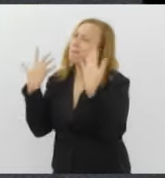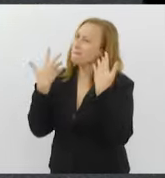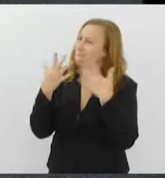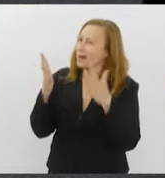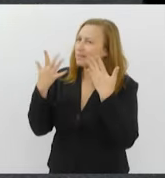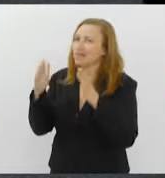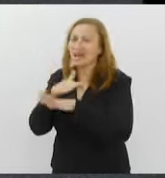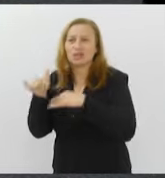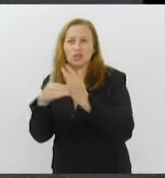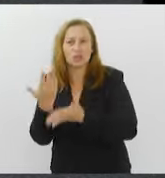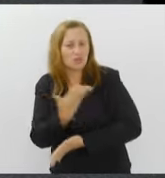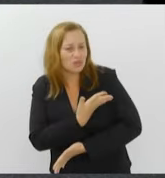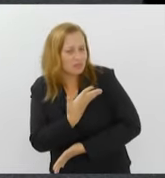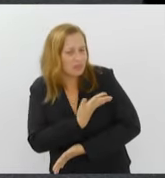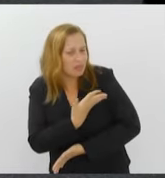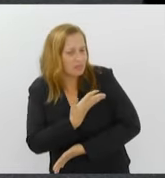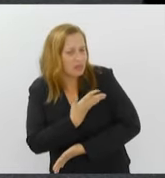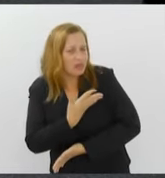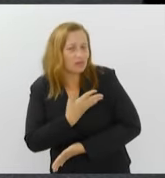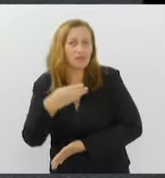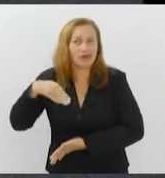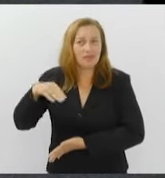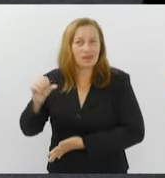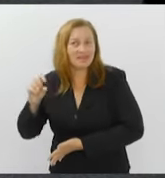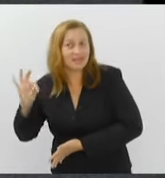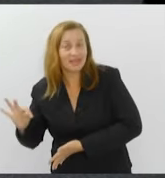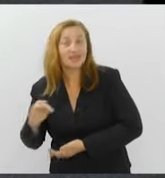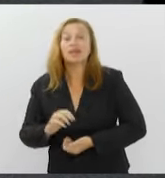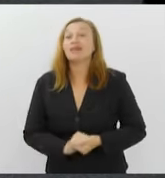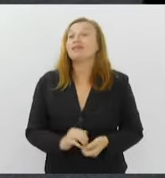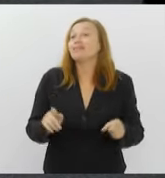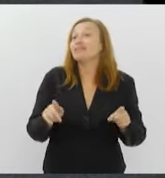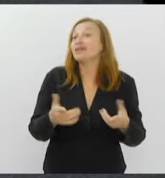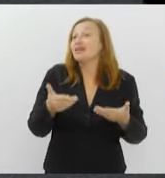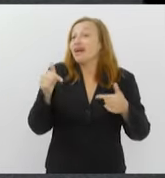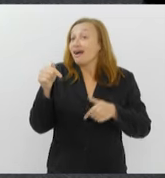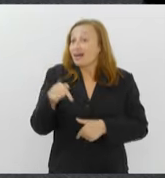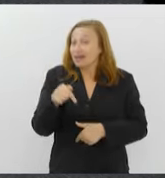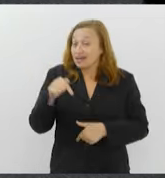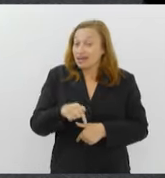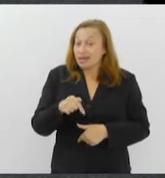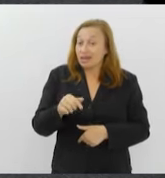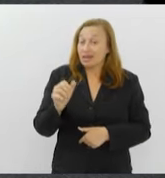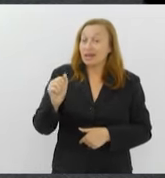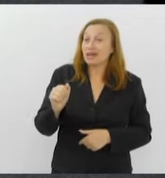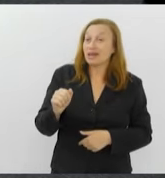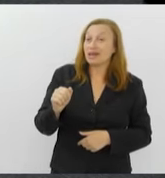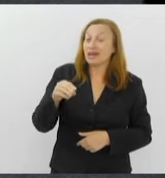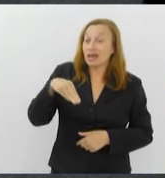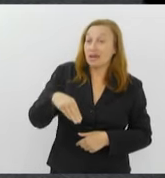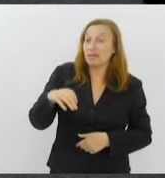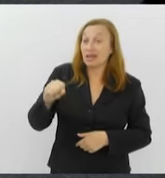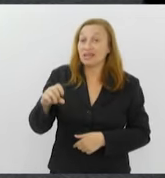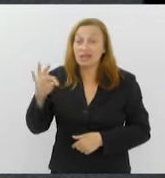os companheiros e companheiras que fazem isso. E aqui, do Armazém do Campo do